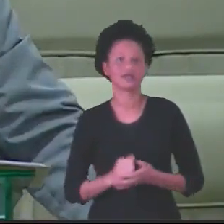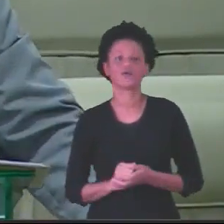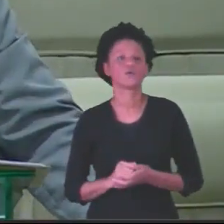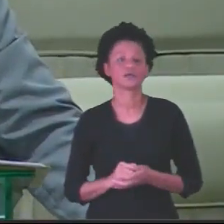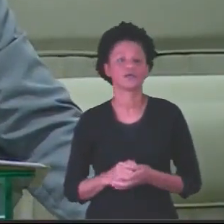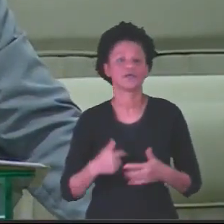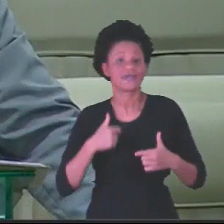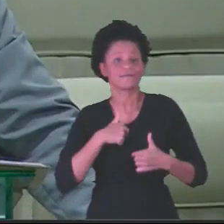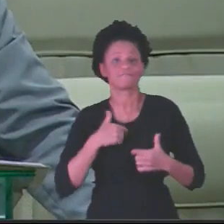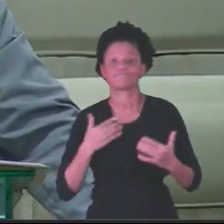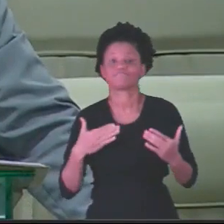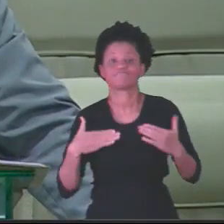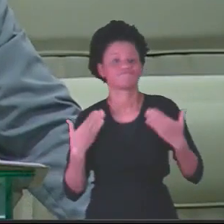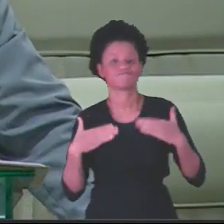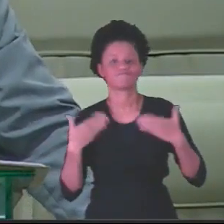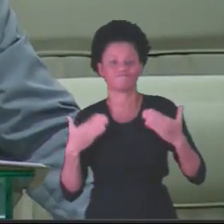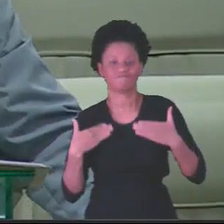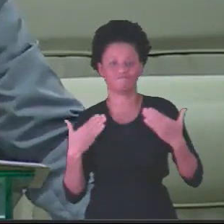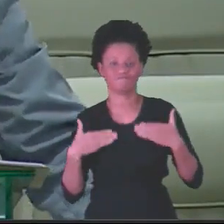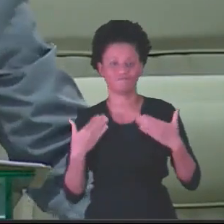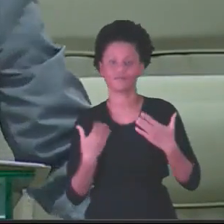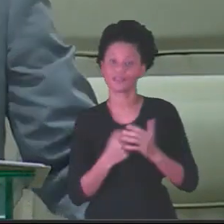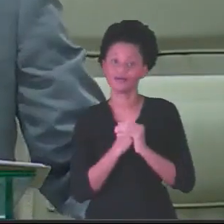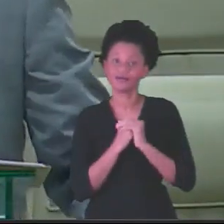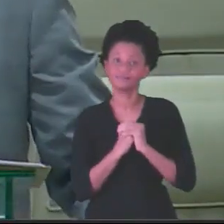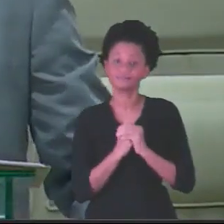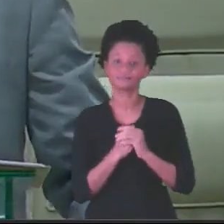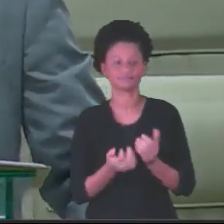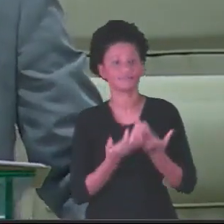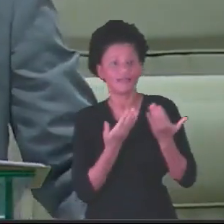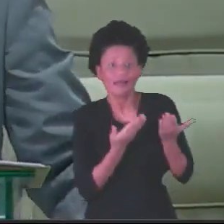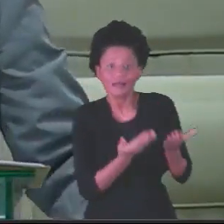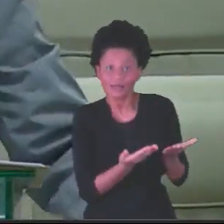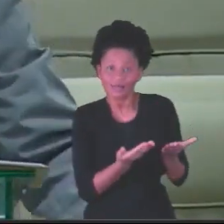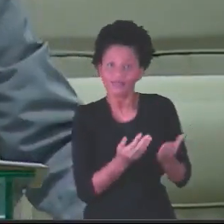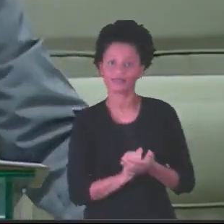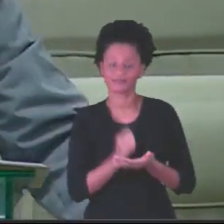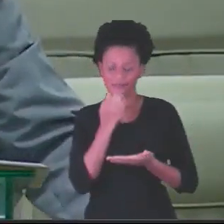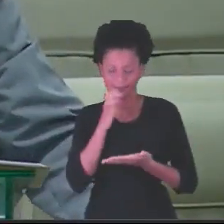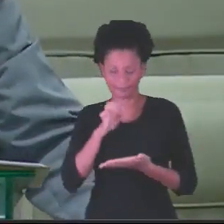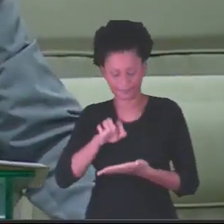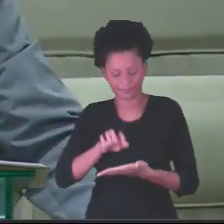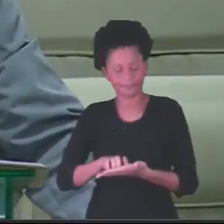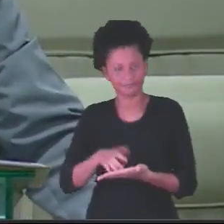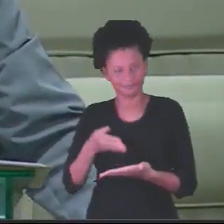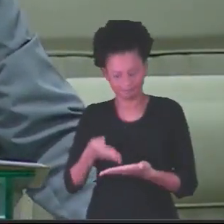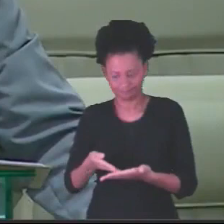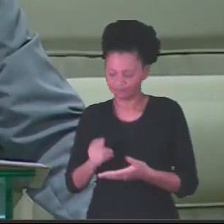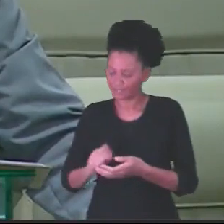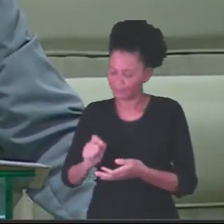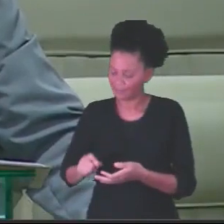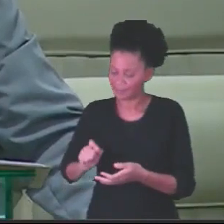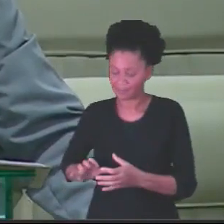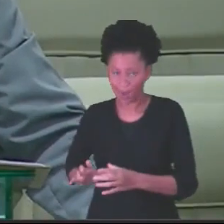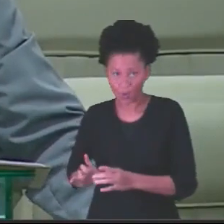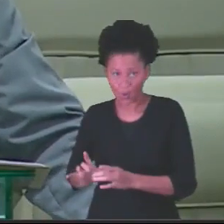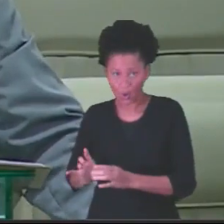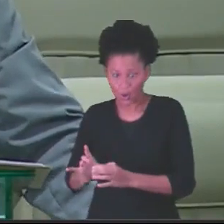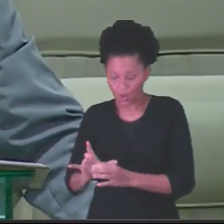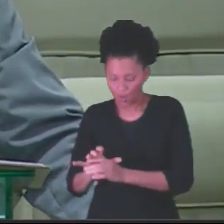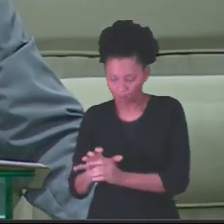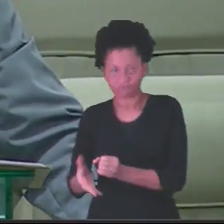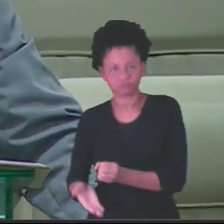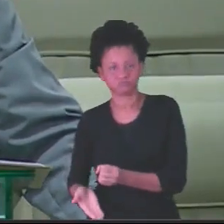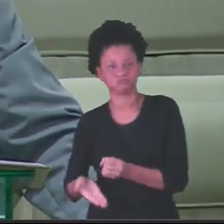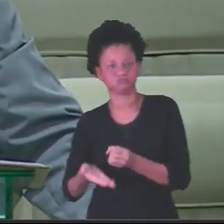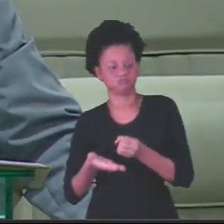amém bom então irmãos esta pista lá ela endereçada a